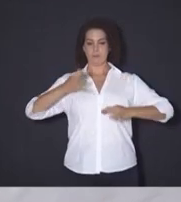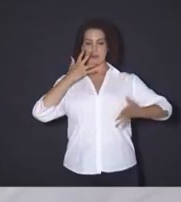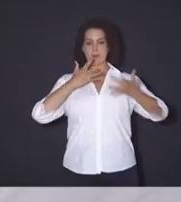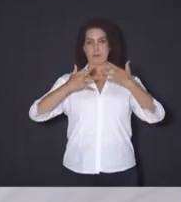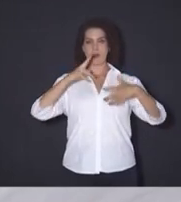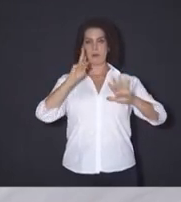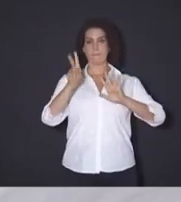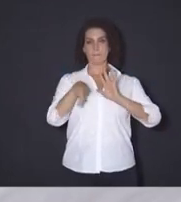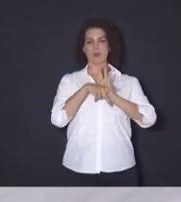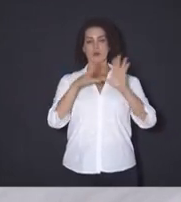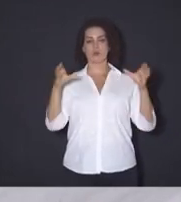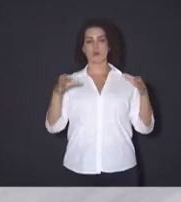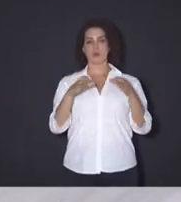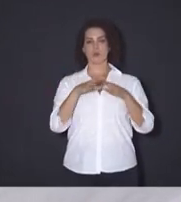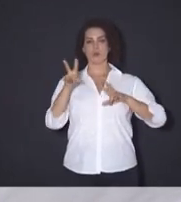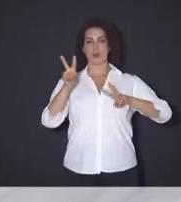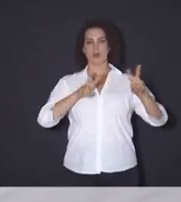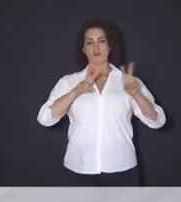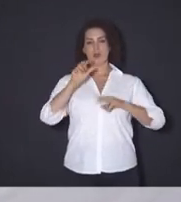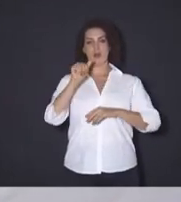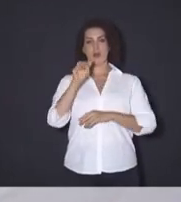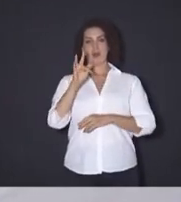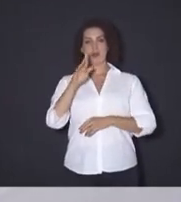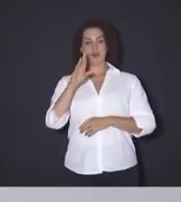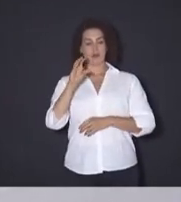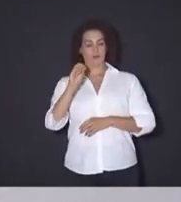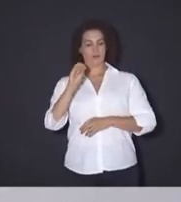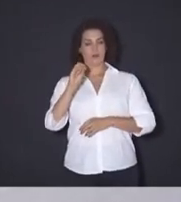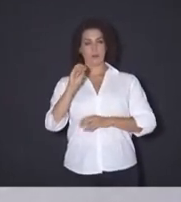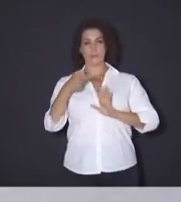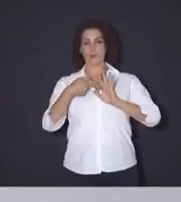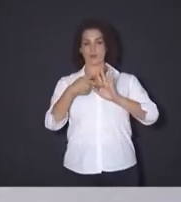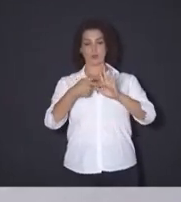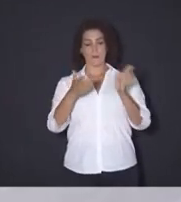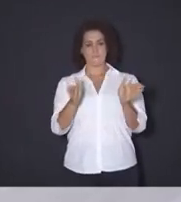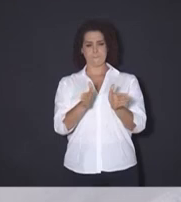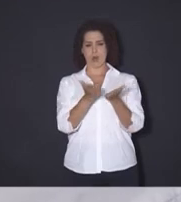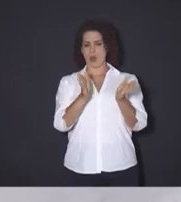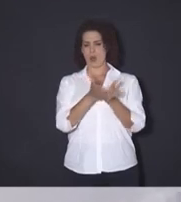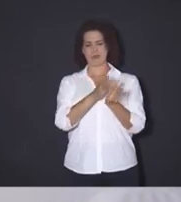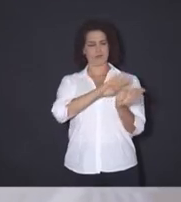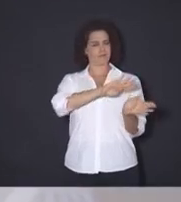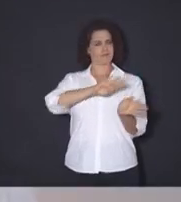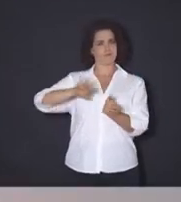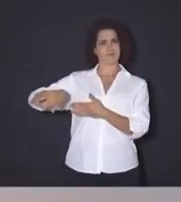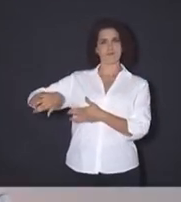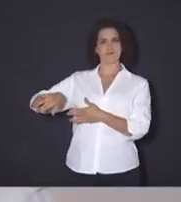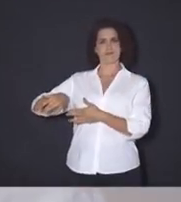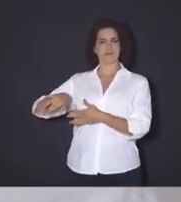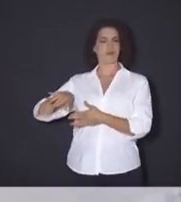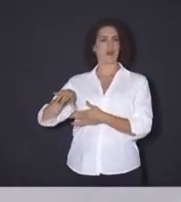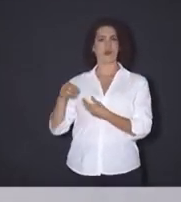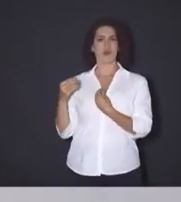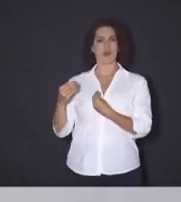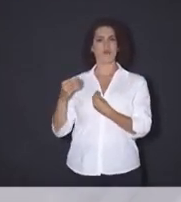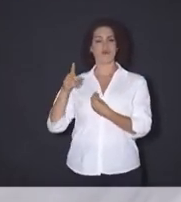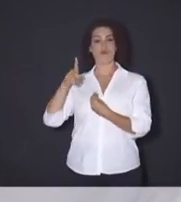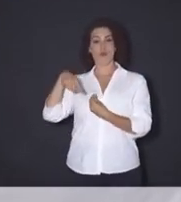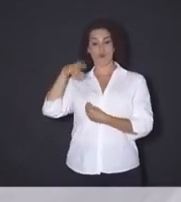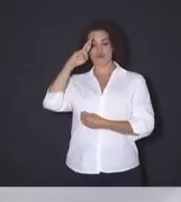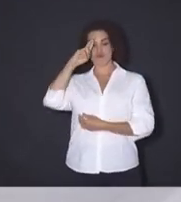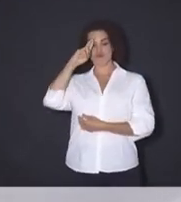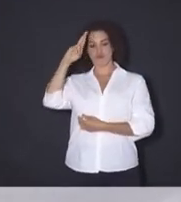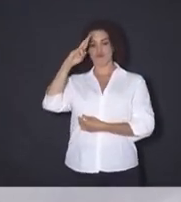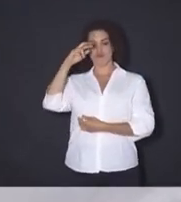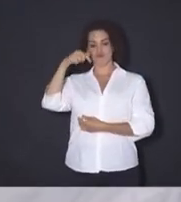blocos afro a idéia de que a pobreza tem que passar longe da gente que nos apresenta a pobreza foi o colonizador então